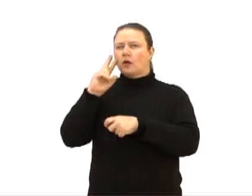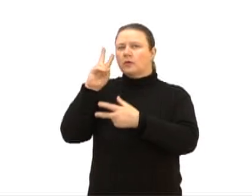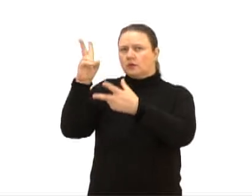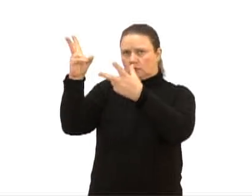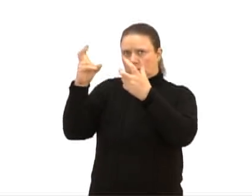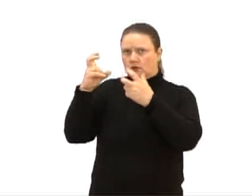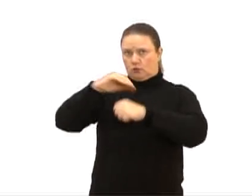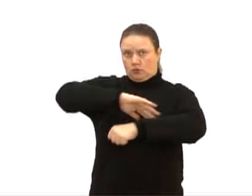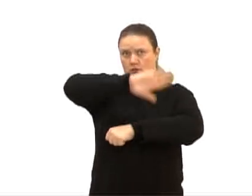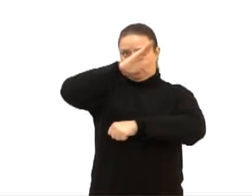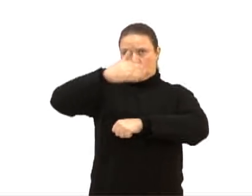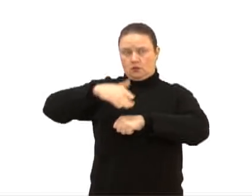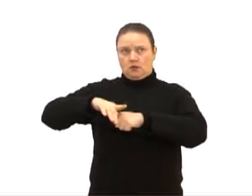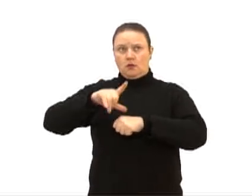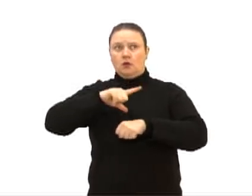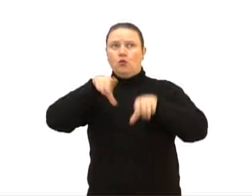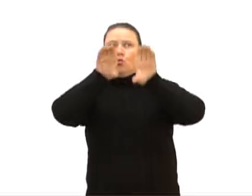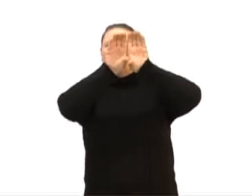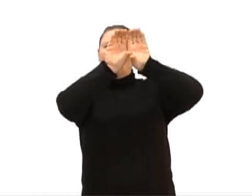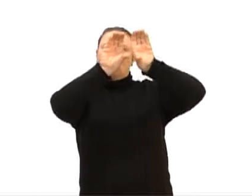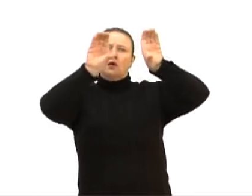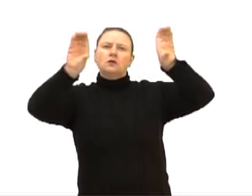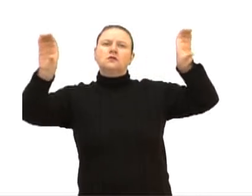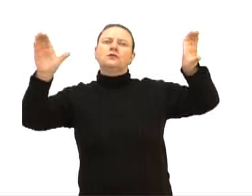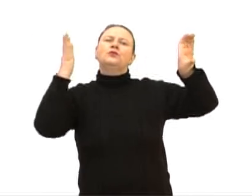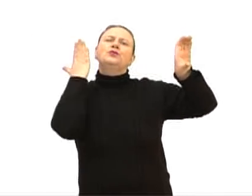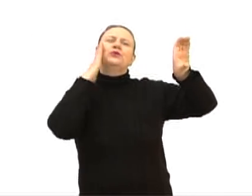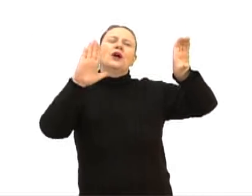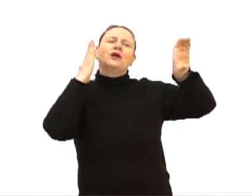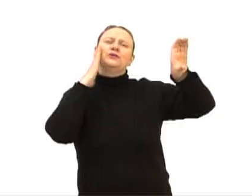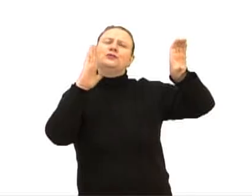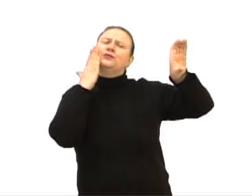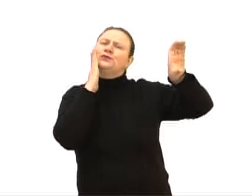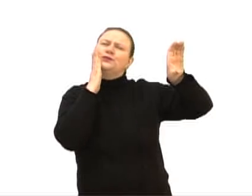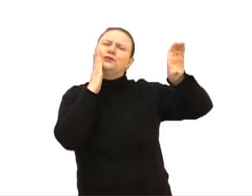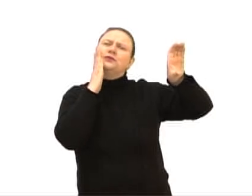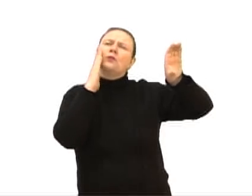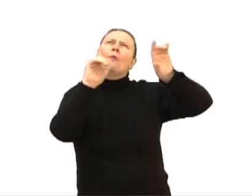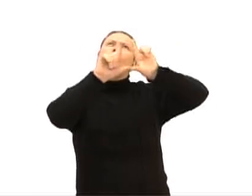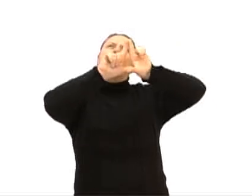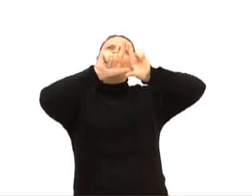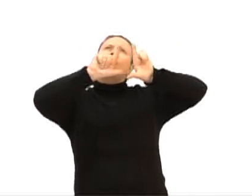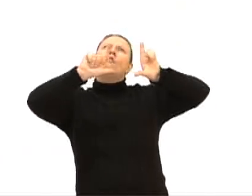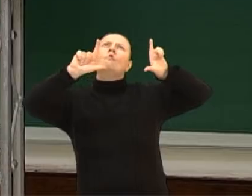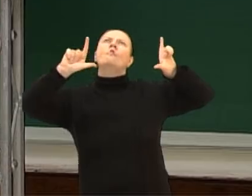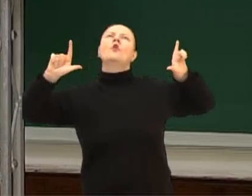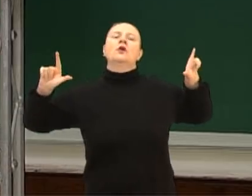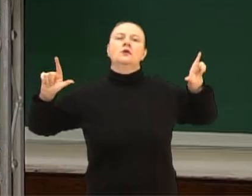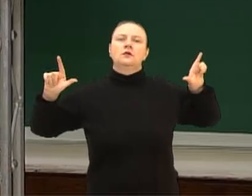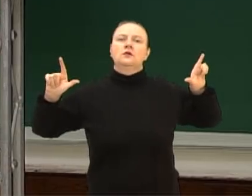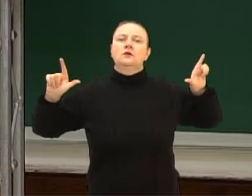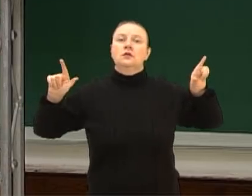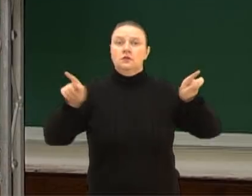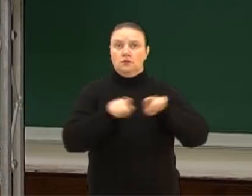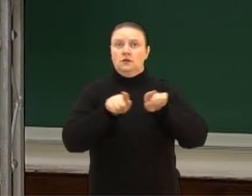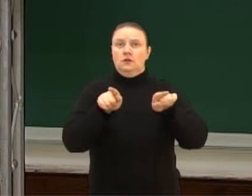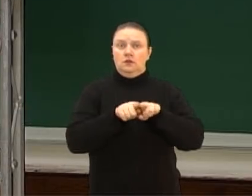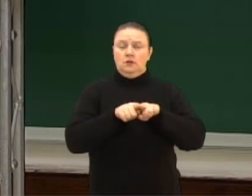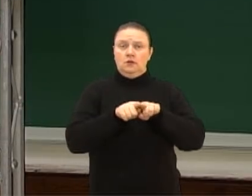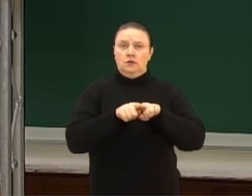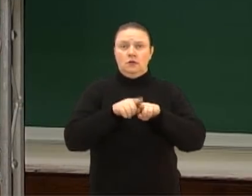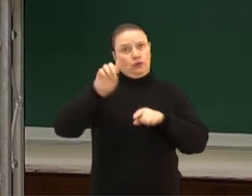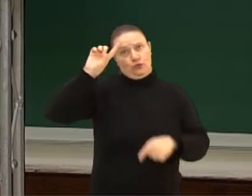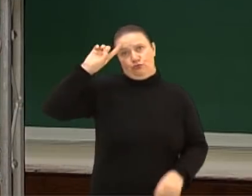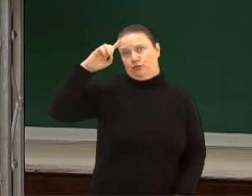nós temos ali. O céu, ele está bem azul, um sol forte, tá? A claridade, bastante